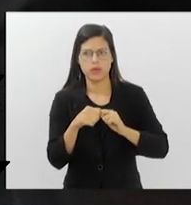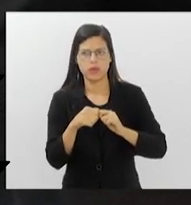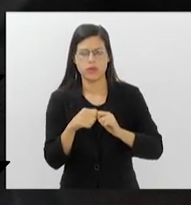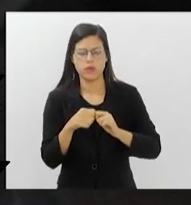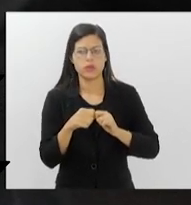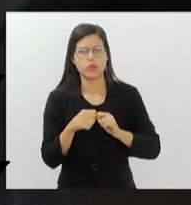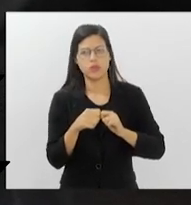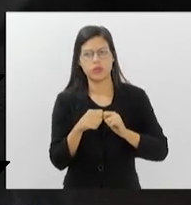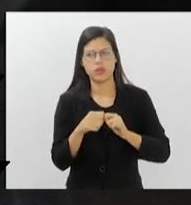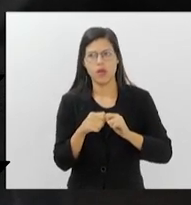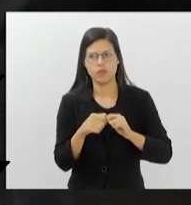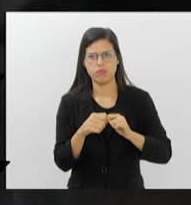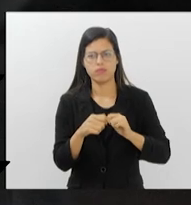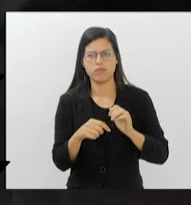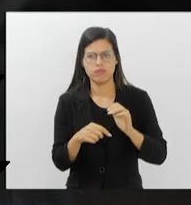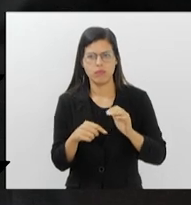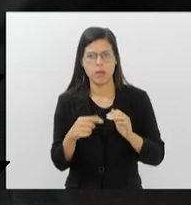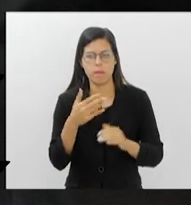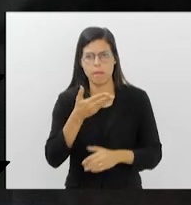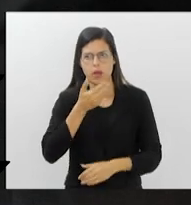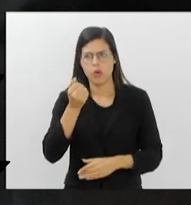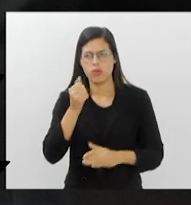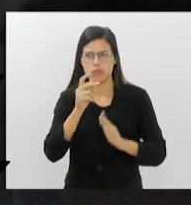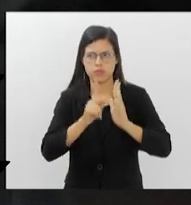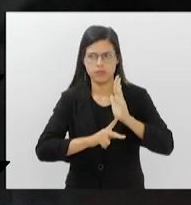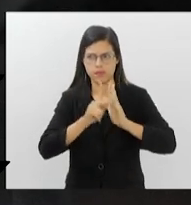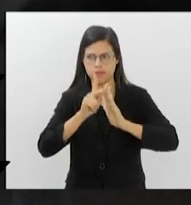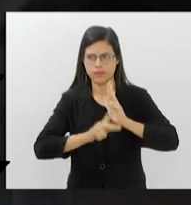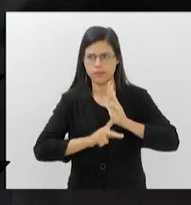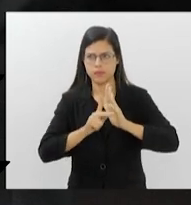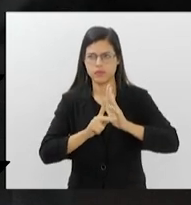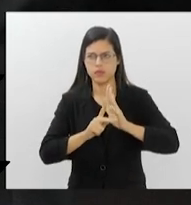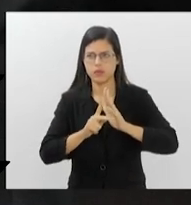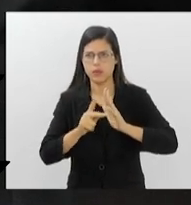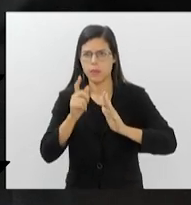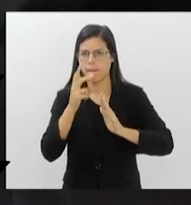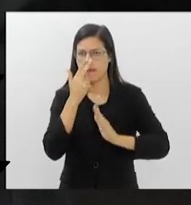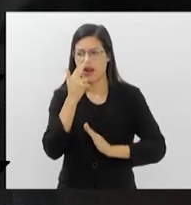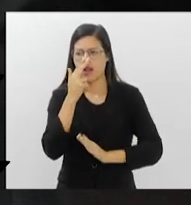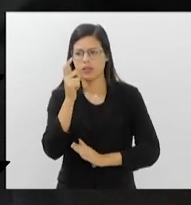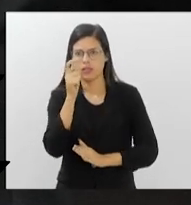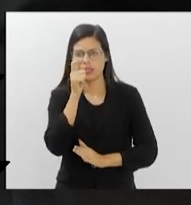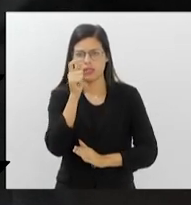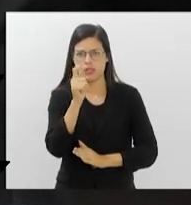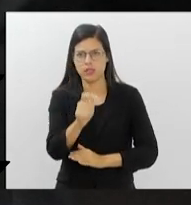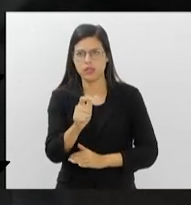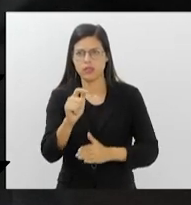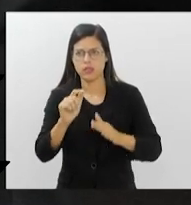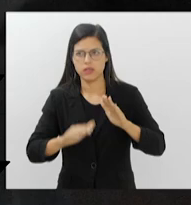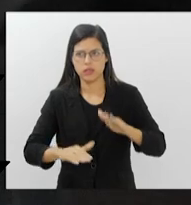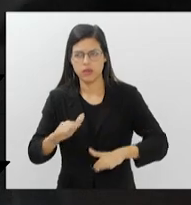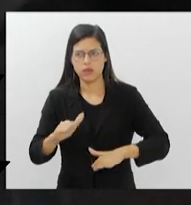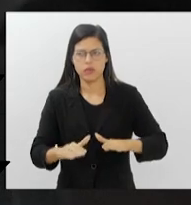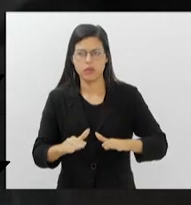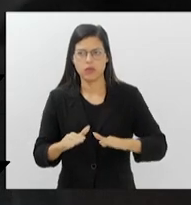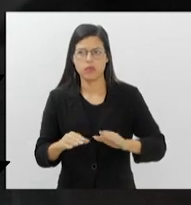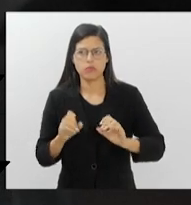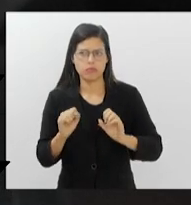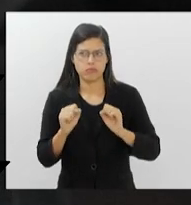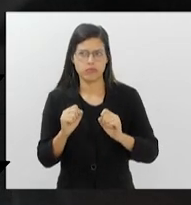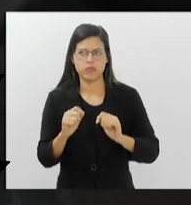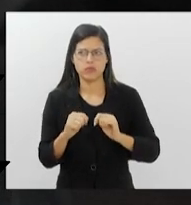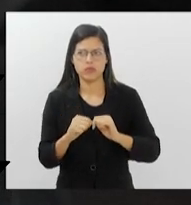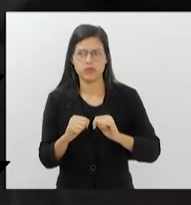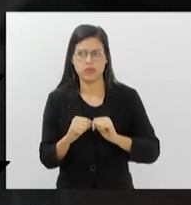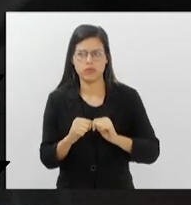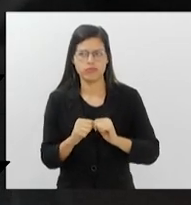projeto com um Panorama geral que me parece interessante Então o que talvez pudesse ser feito eu aí acho que a